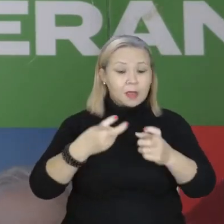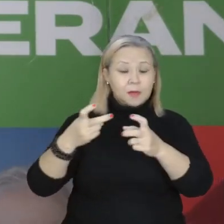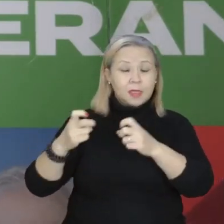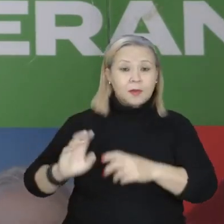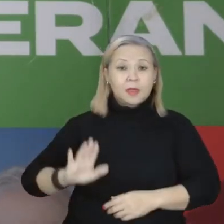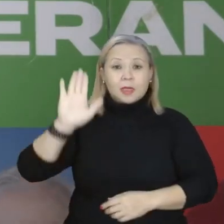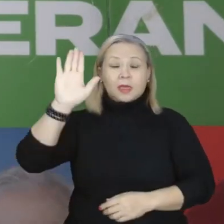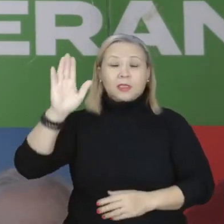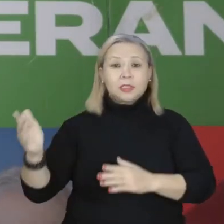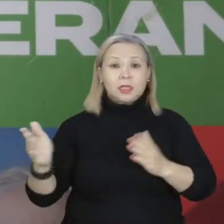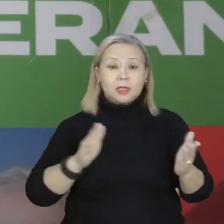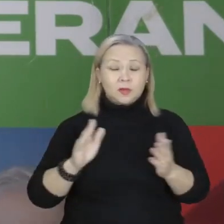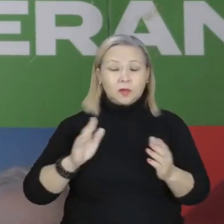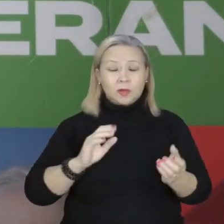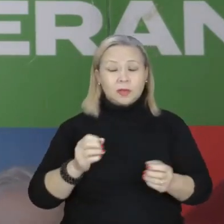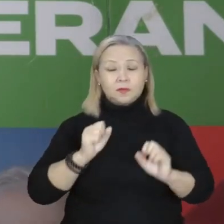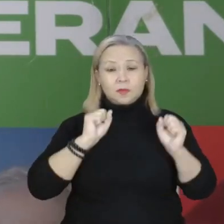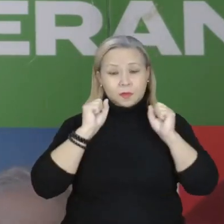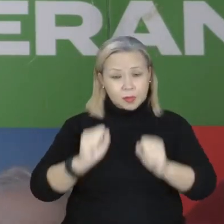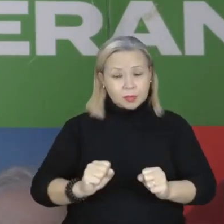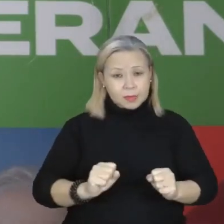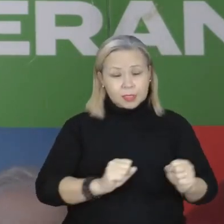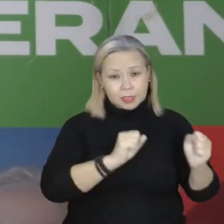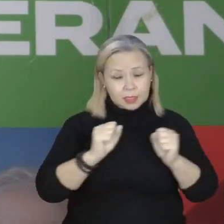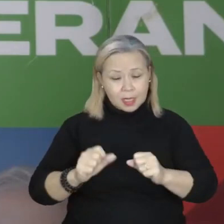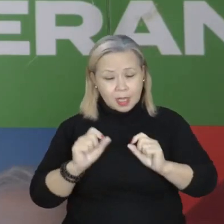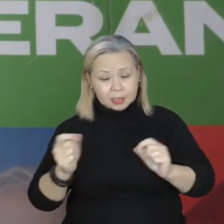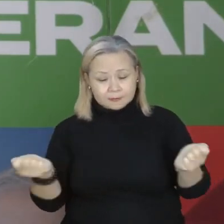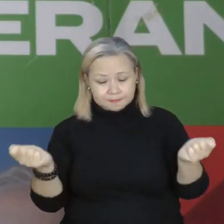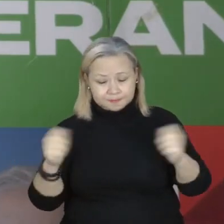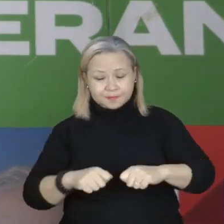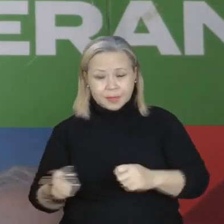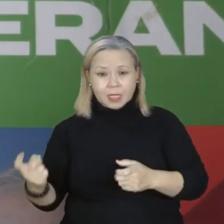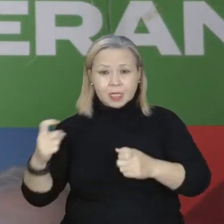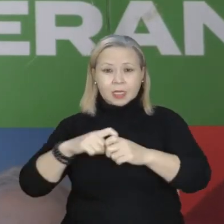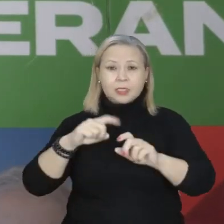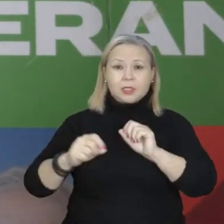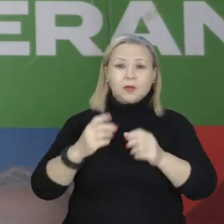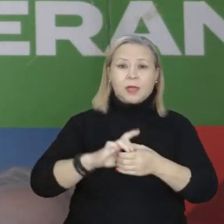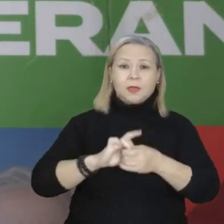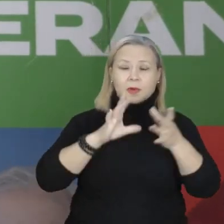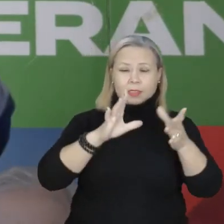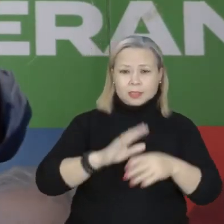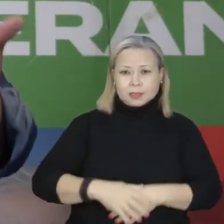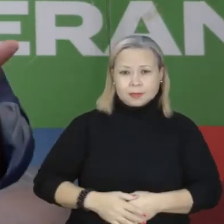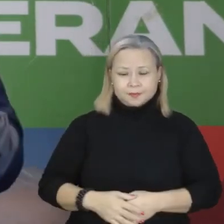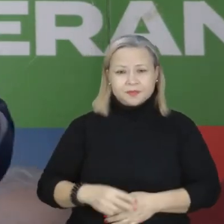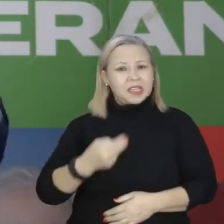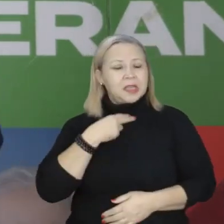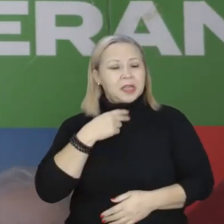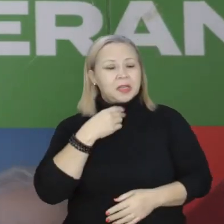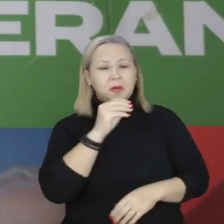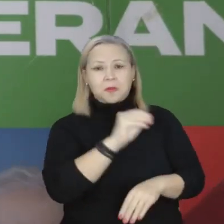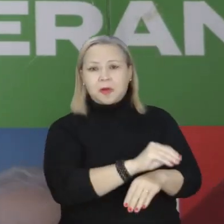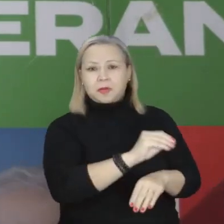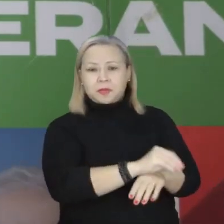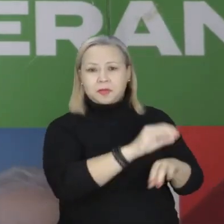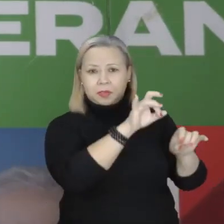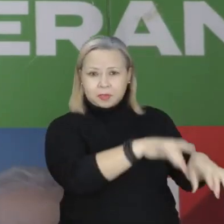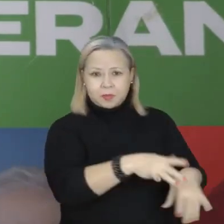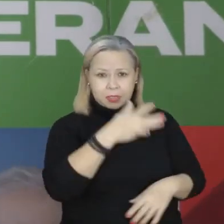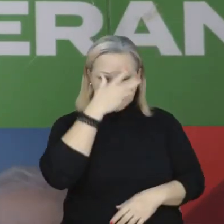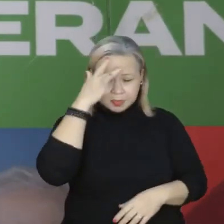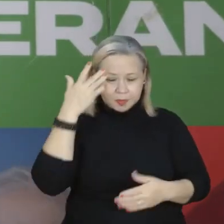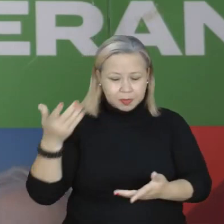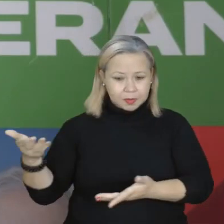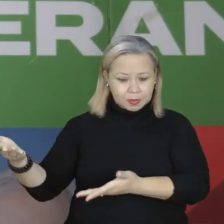possibilidade de retomar a democracia nesse país. E eu não posso desprezar as pessoas que vêm de fora e querem me ajudar.